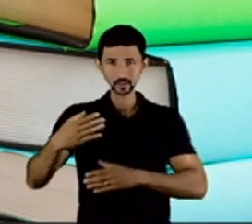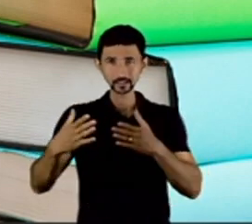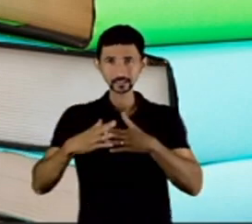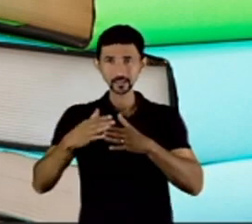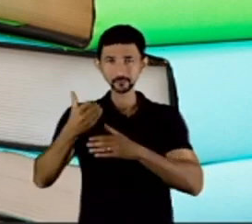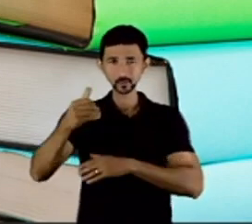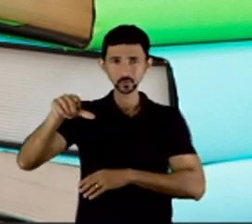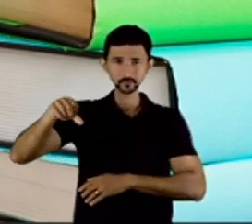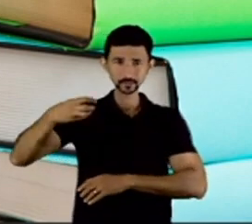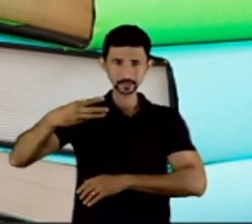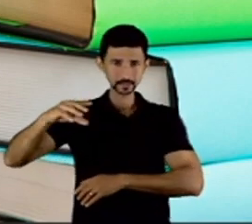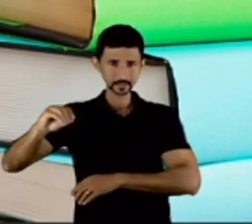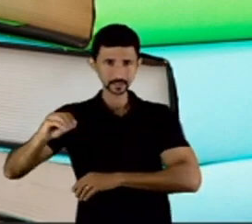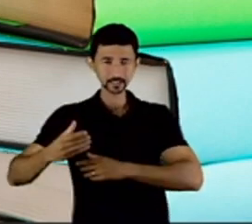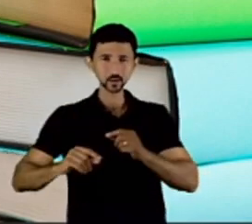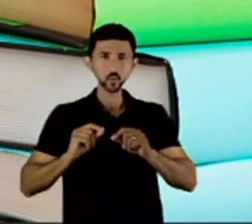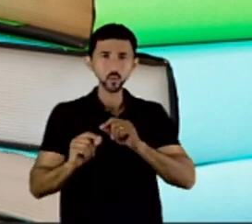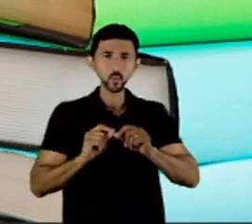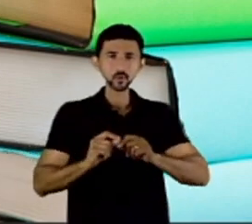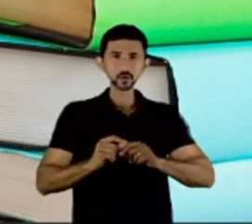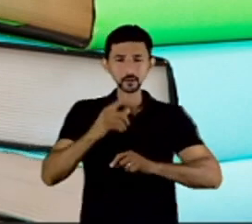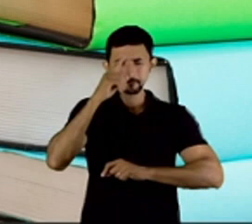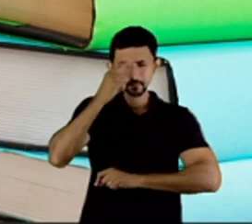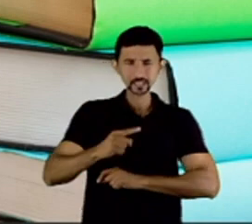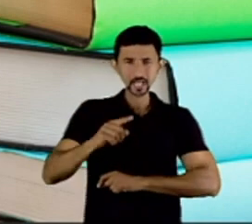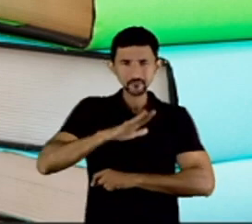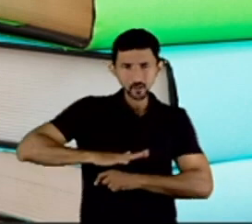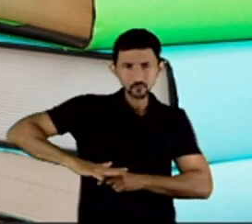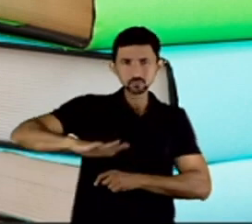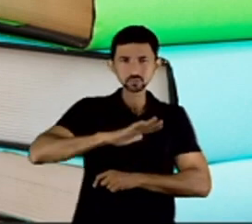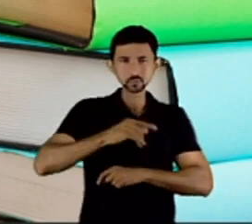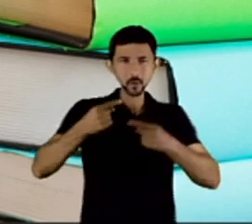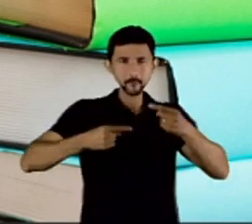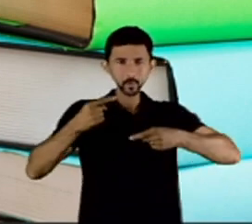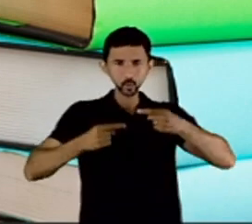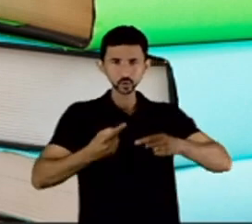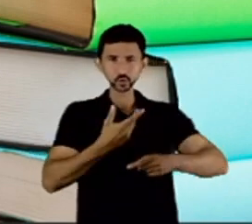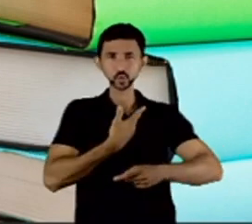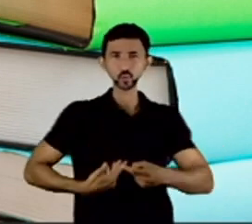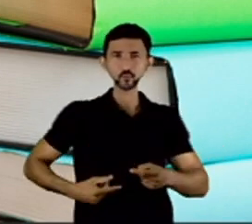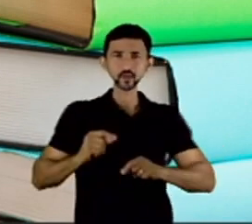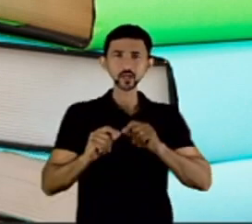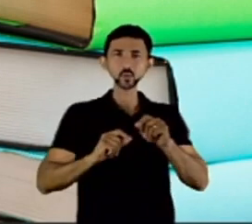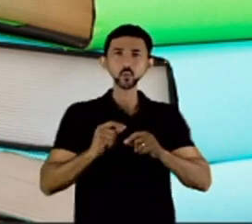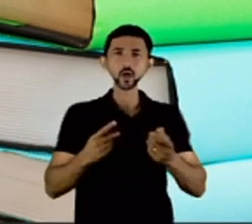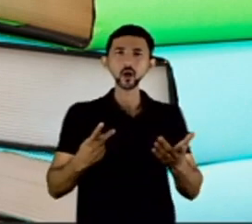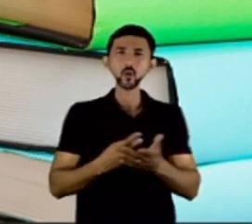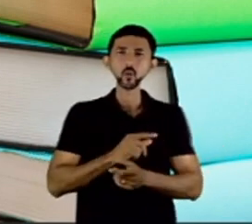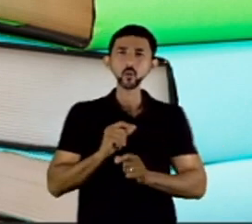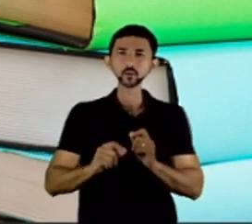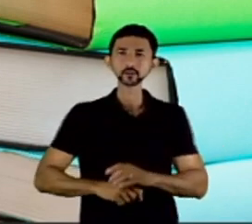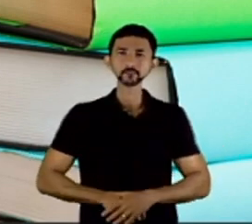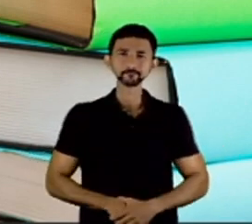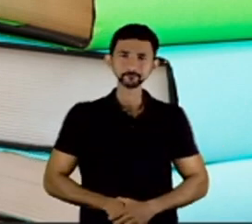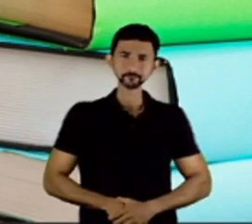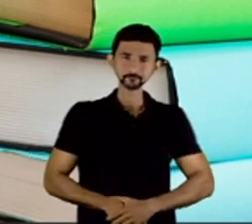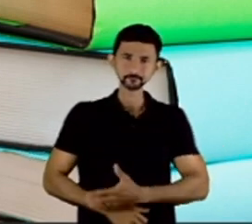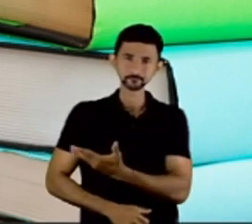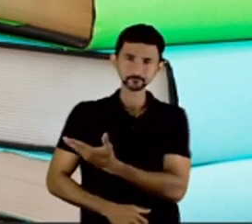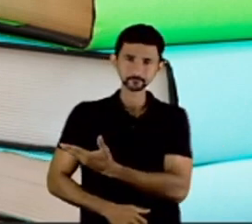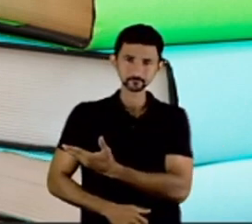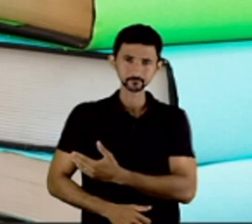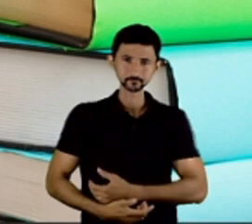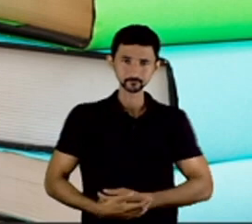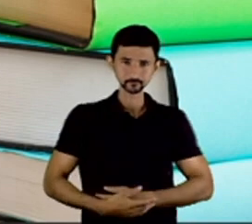quem dominava essa república, quem dominava essa política, esse governo, tá, eram os